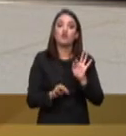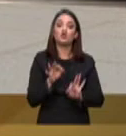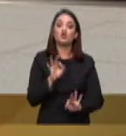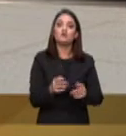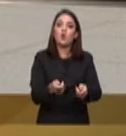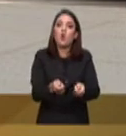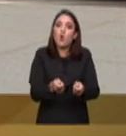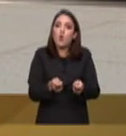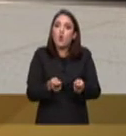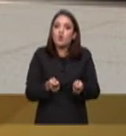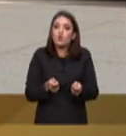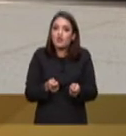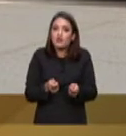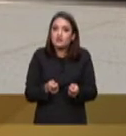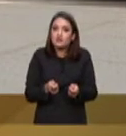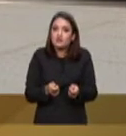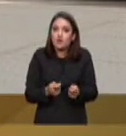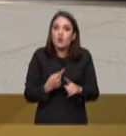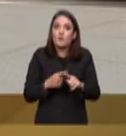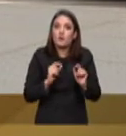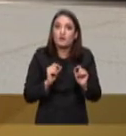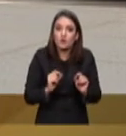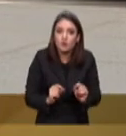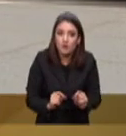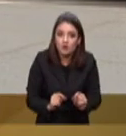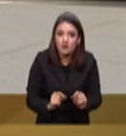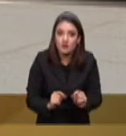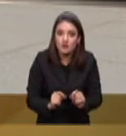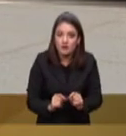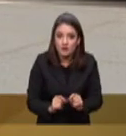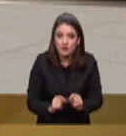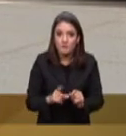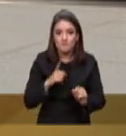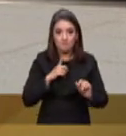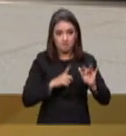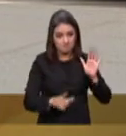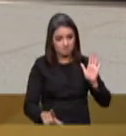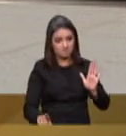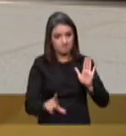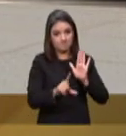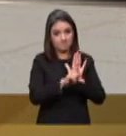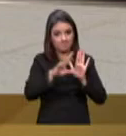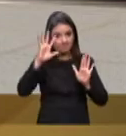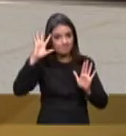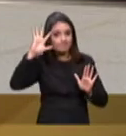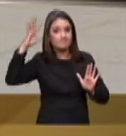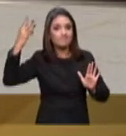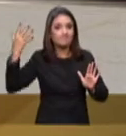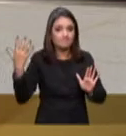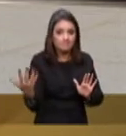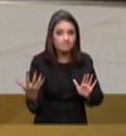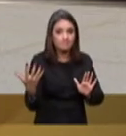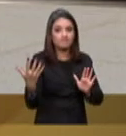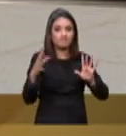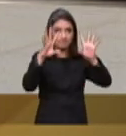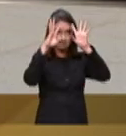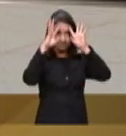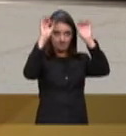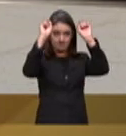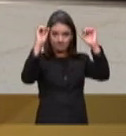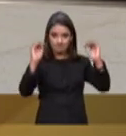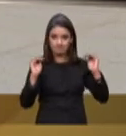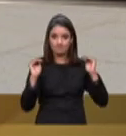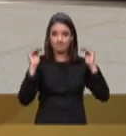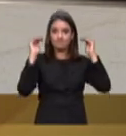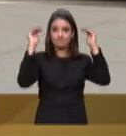juízes. Para quê? Como fator de legitimação das decisões da Suprema Corte e